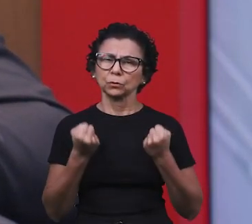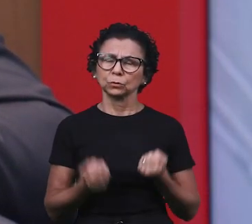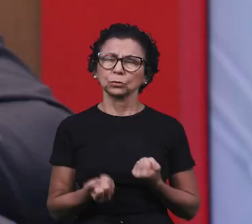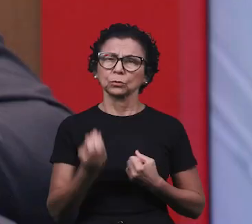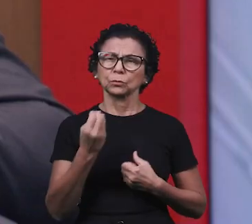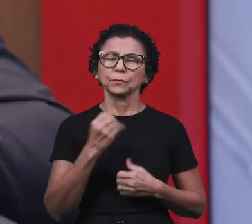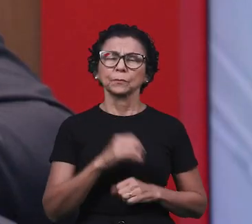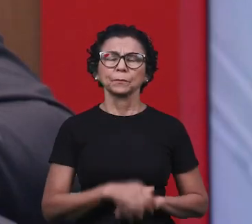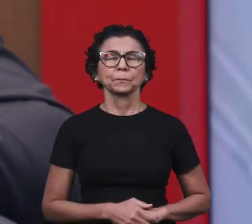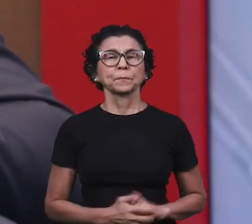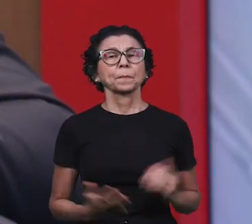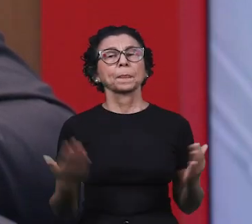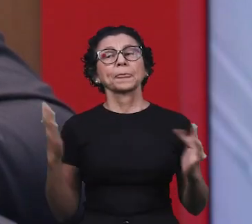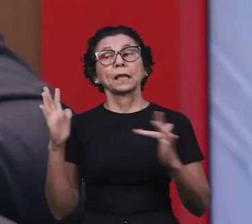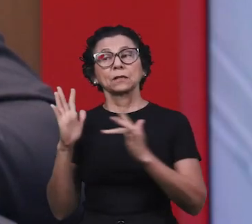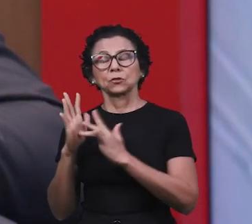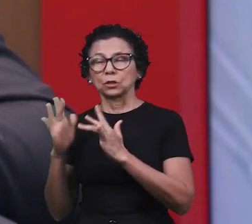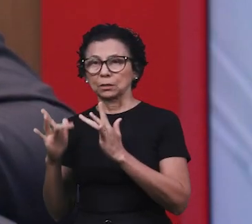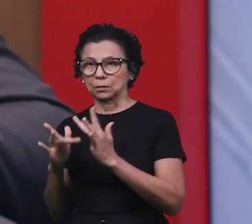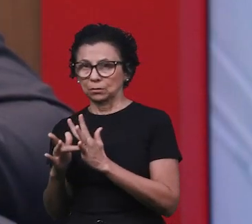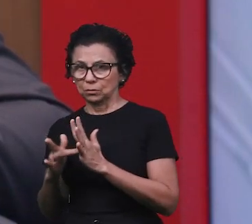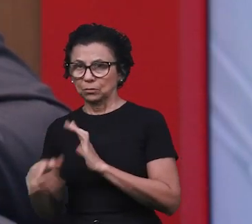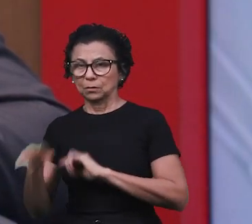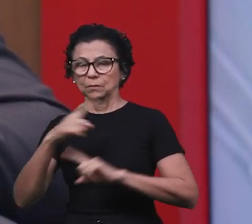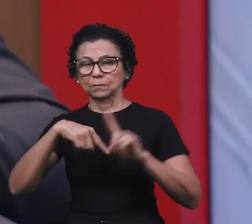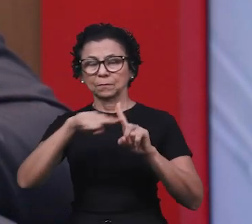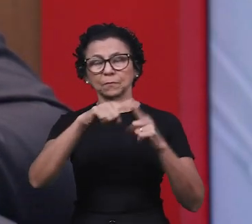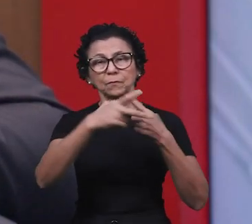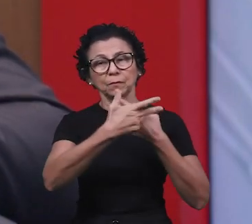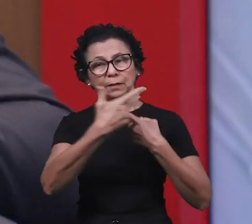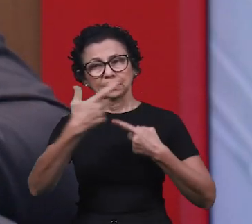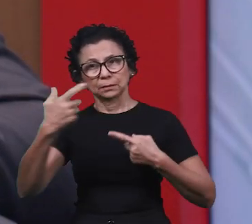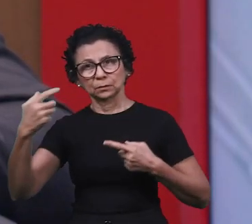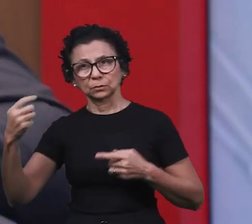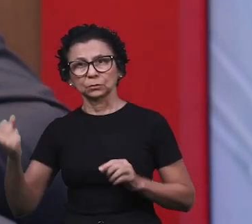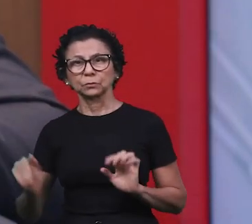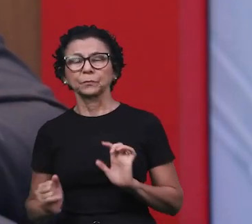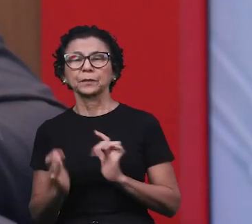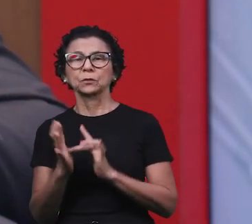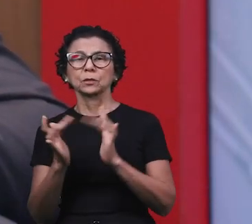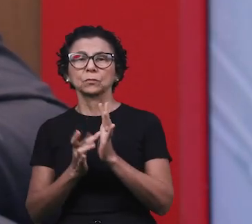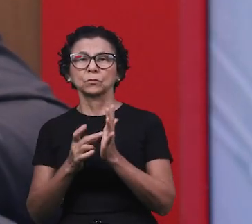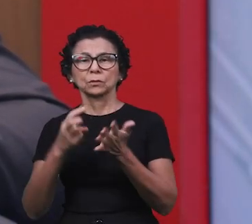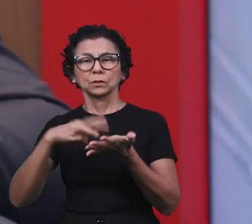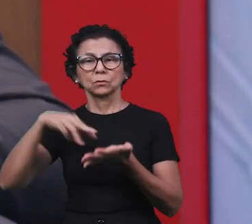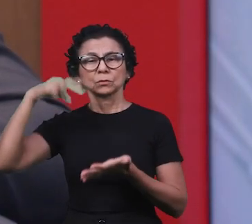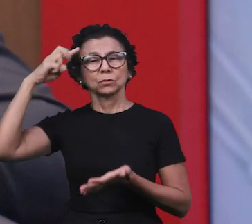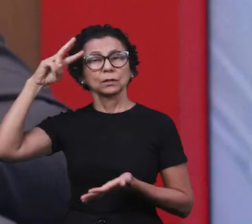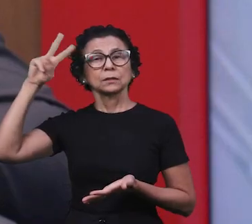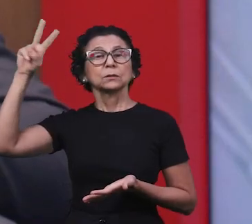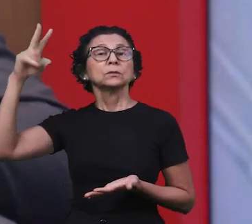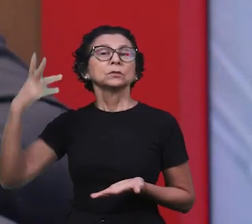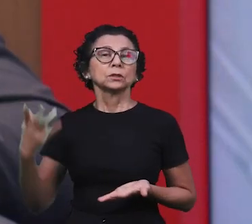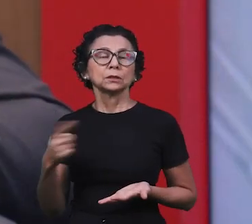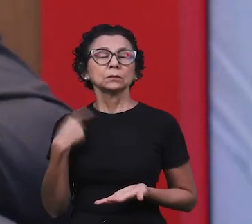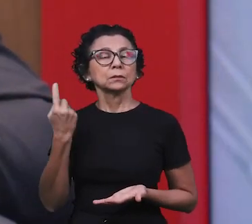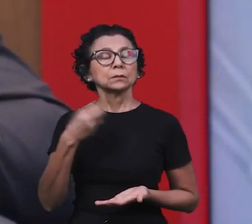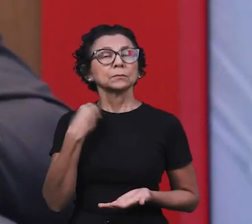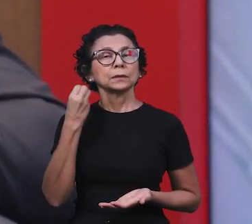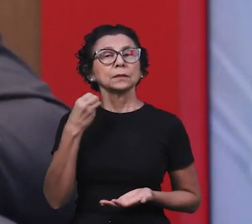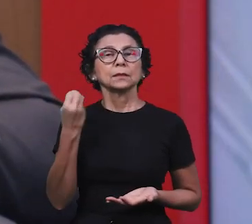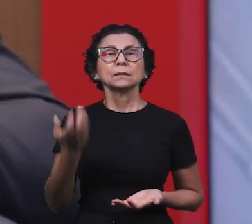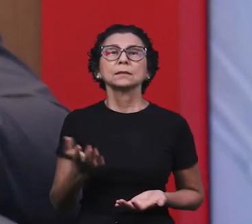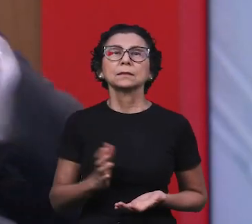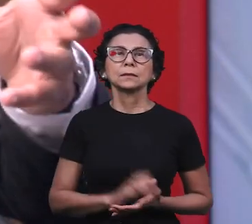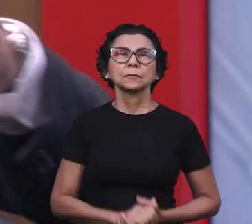o Salvador da nossa alma, porque Jesus venceu a morte, Jesus venceu o Calvário, Jesus ressuscitou ao